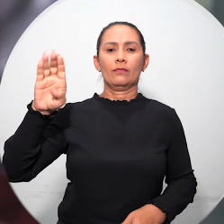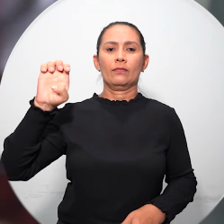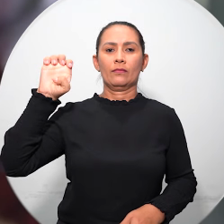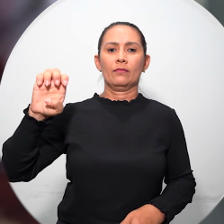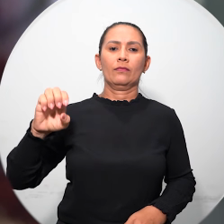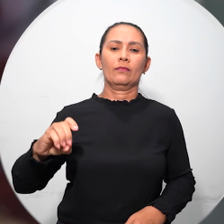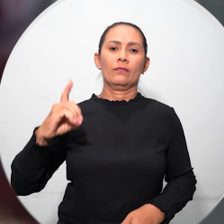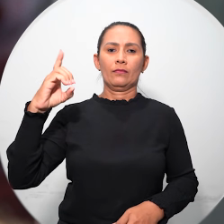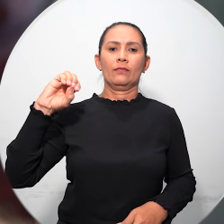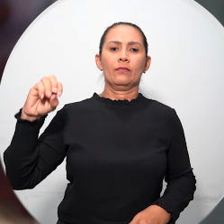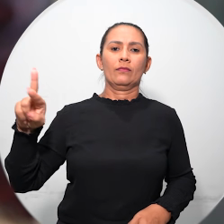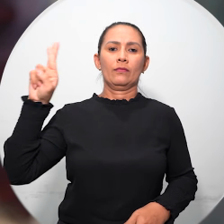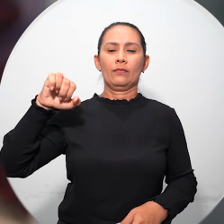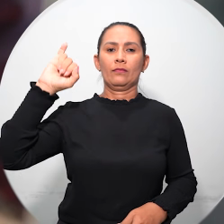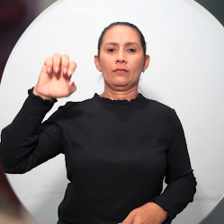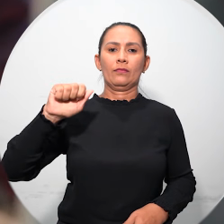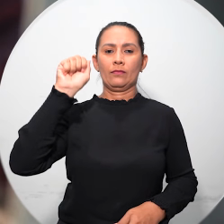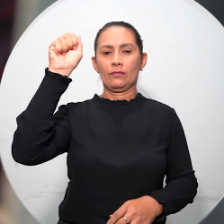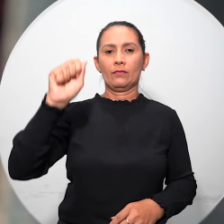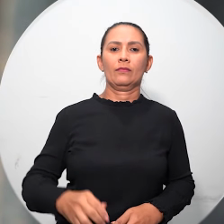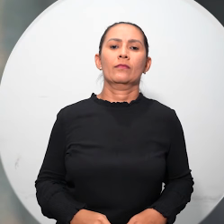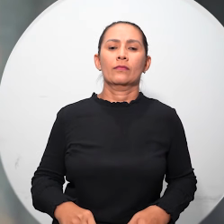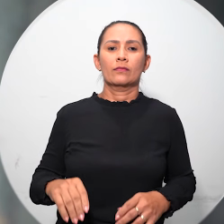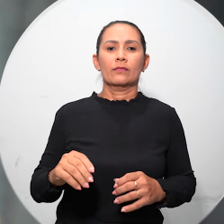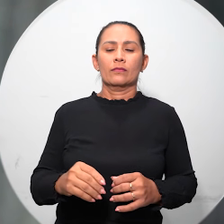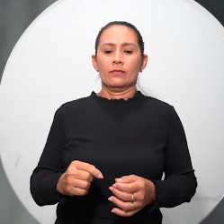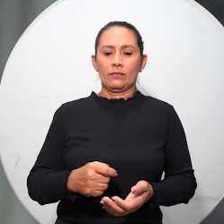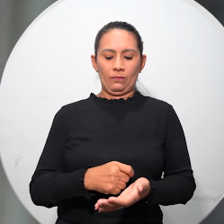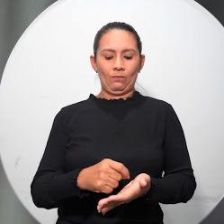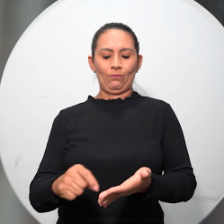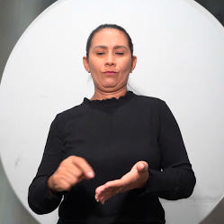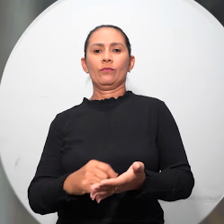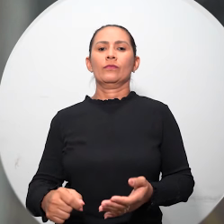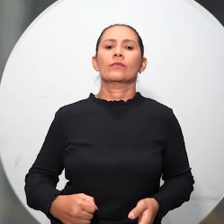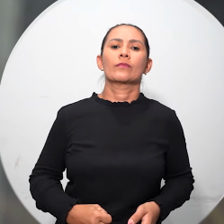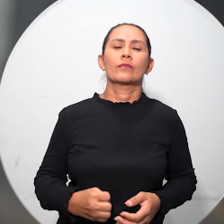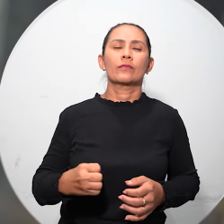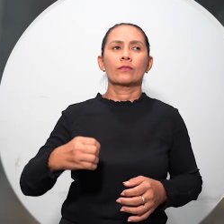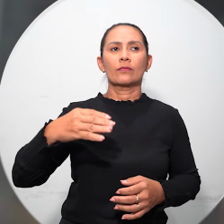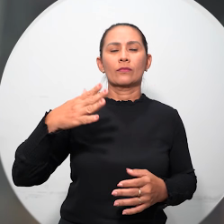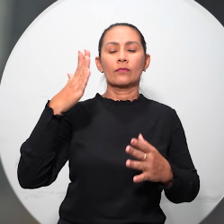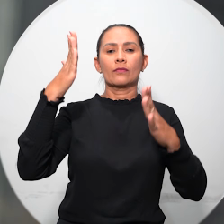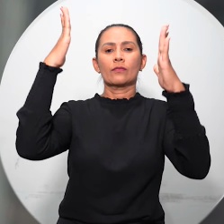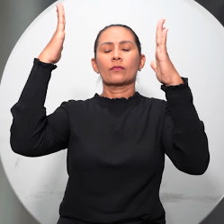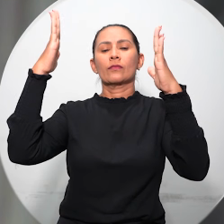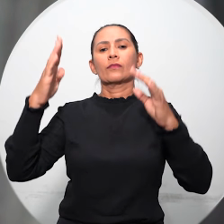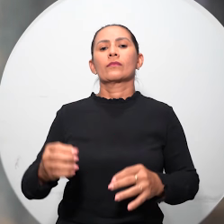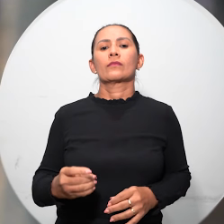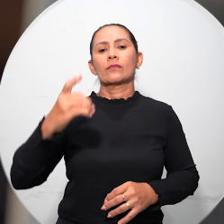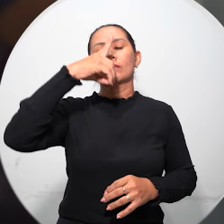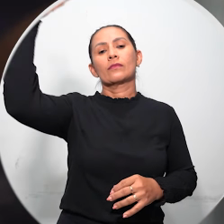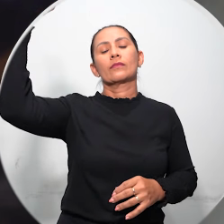ser amada, compreender e ser compreendido. Louvo a Deus todos os dias por este ar puro respirar. Ergo as mãos e agradeço a meu Deus, meu